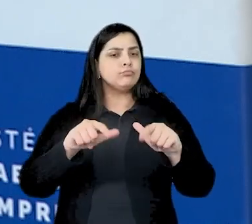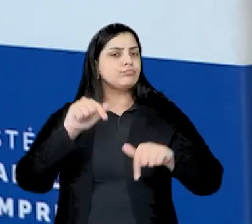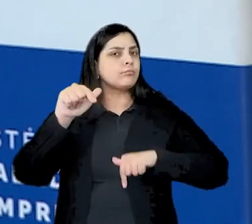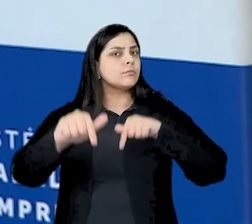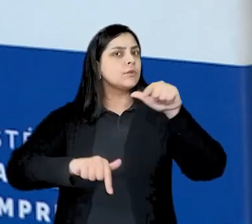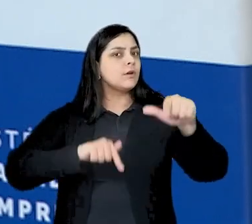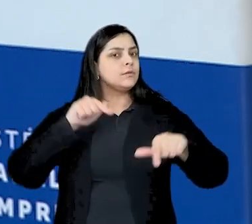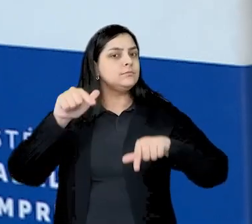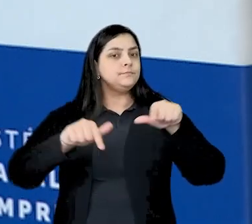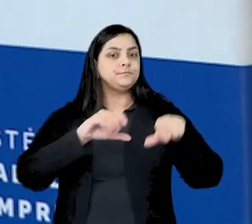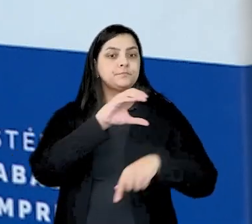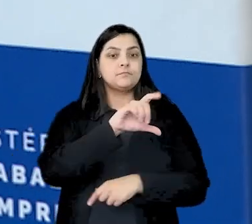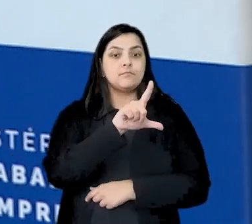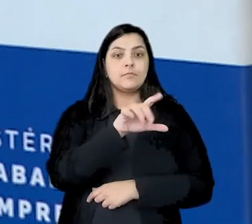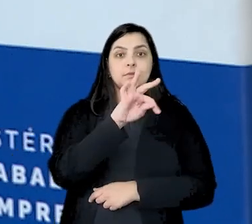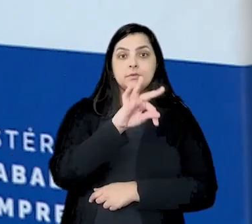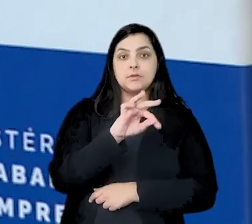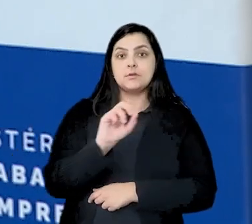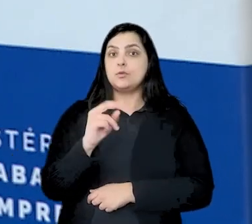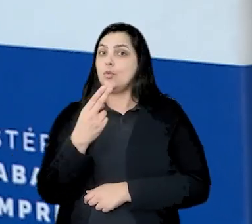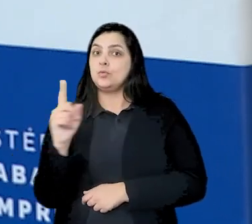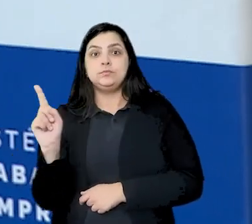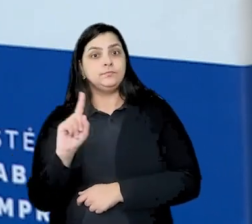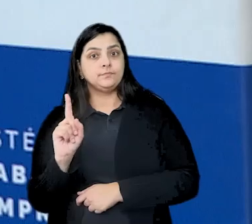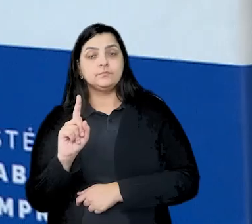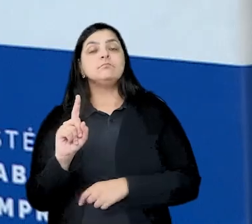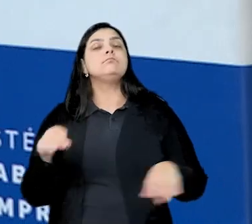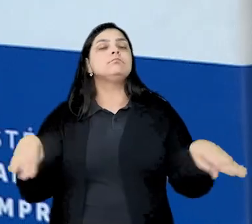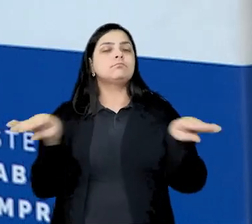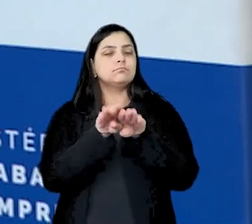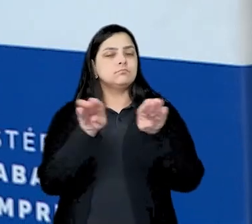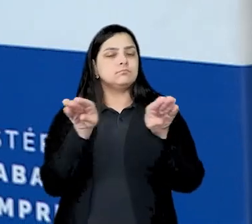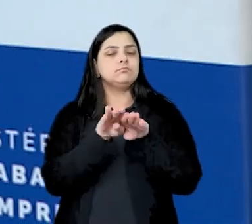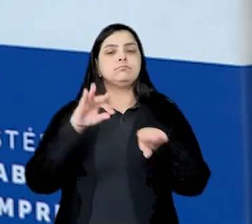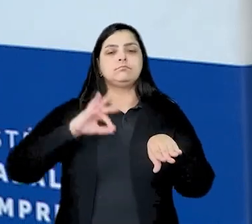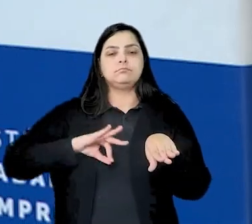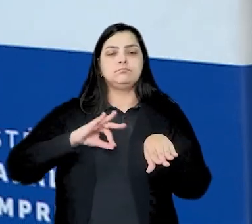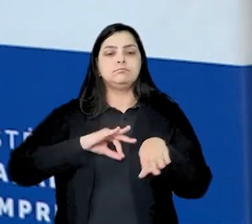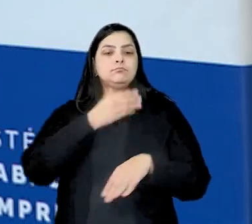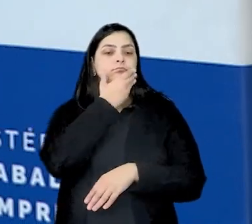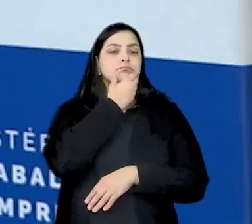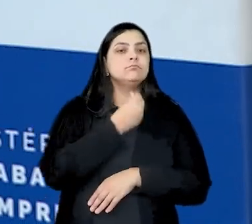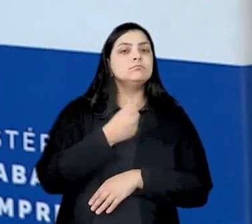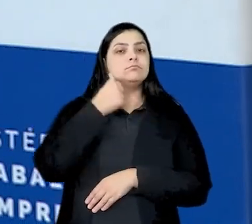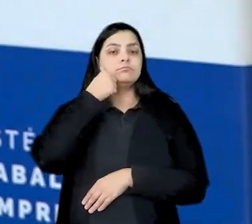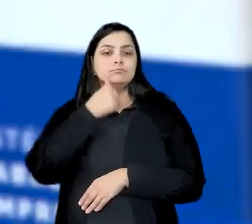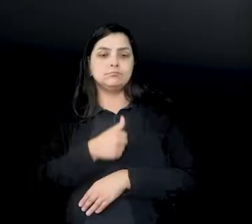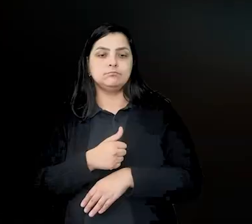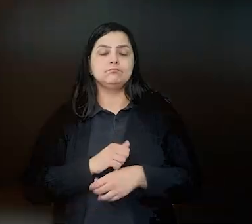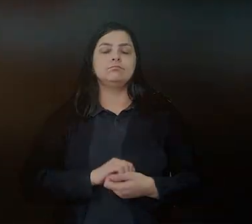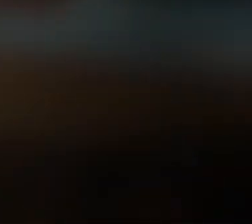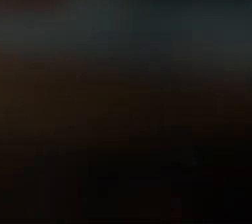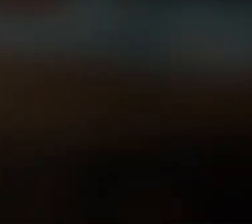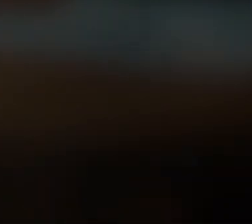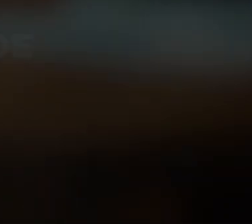trabalhos, se fossem CLT ou não CLT, tivessem igualdade de remuneração para homens e mulheres.